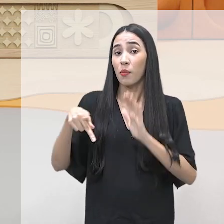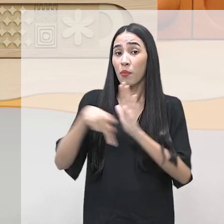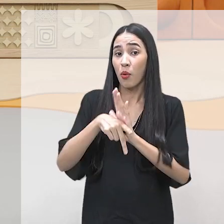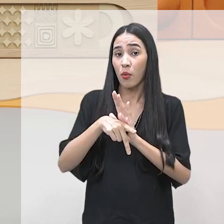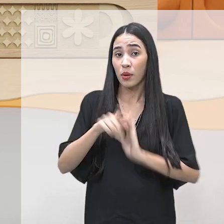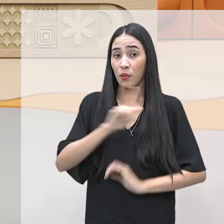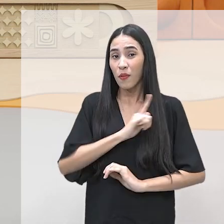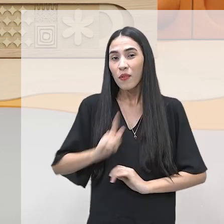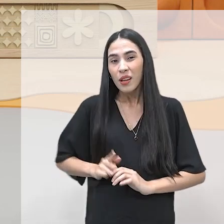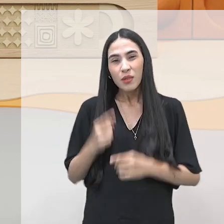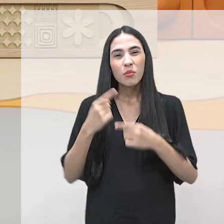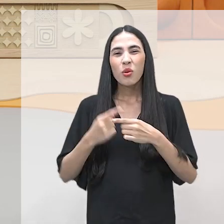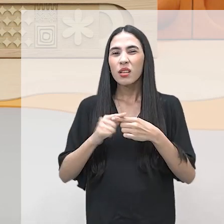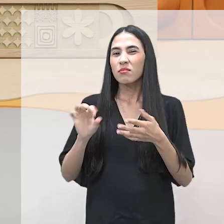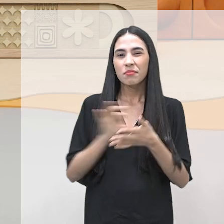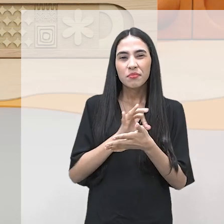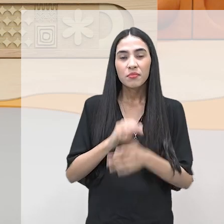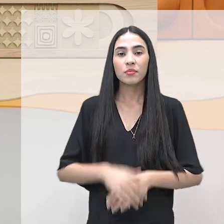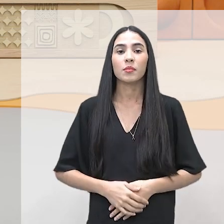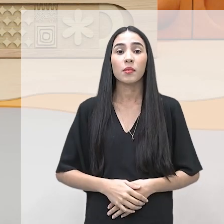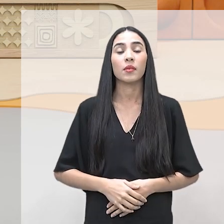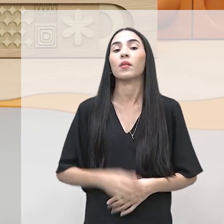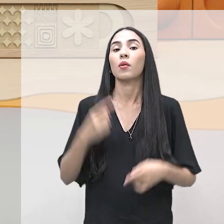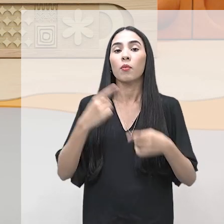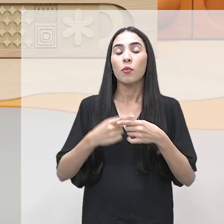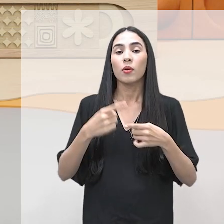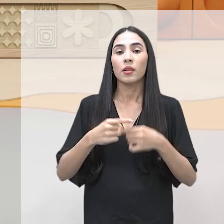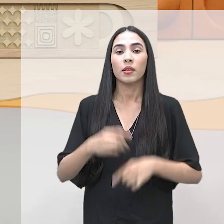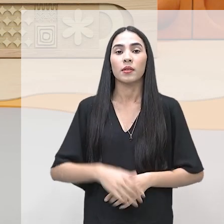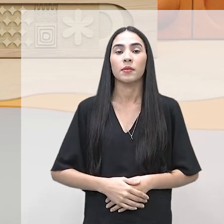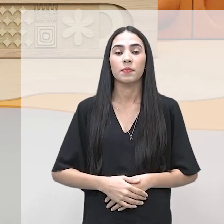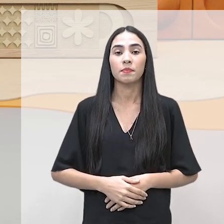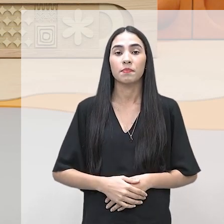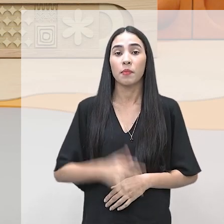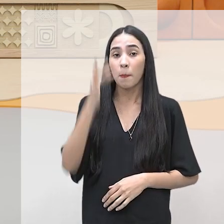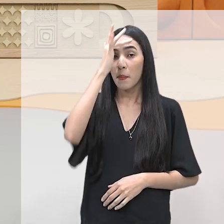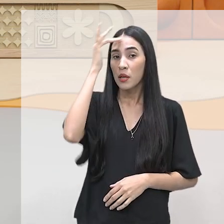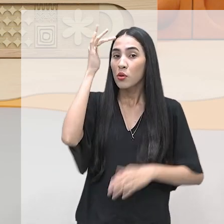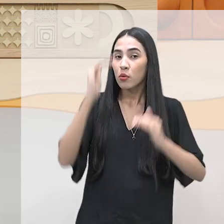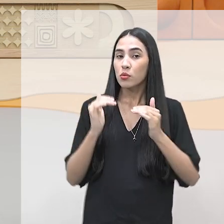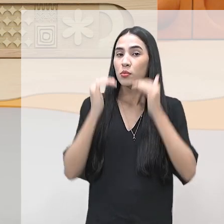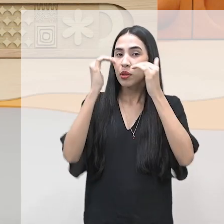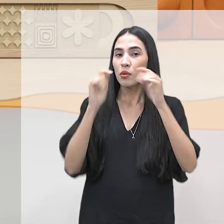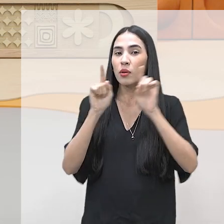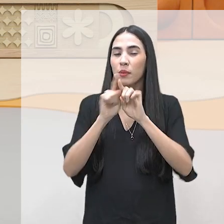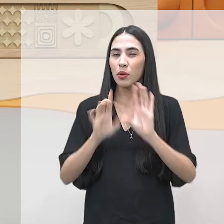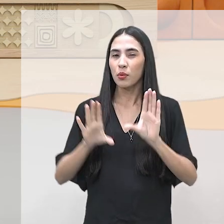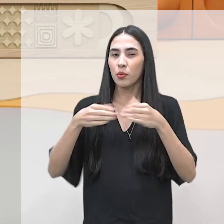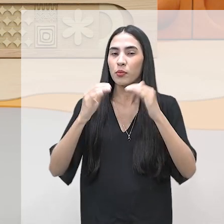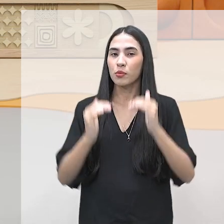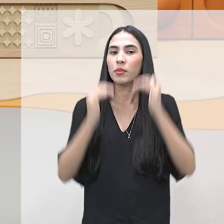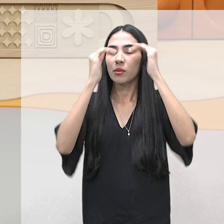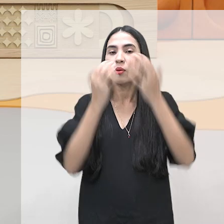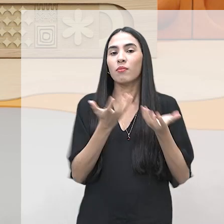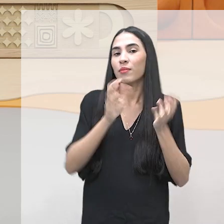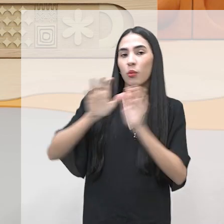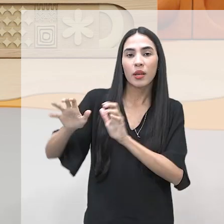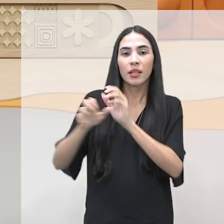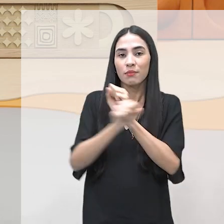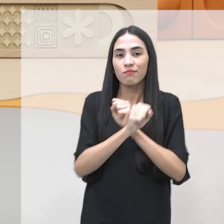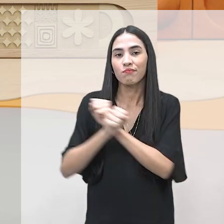essa terra, professor? Porque os senhores de escravo e grande parte da elite brasileira não queriam que eles